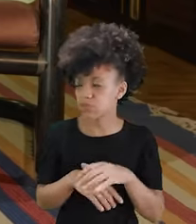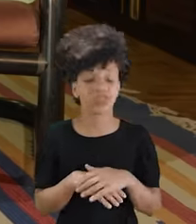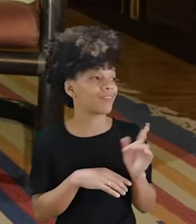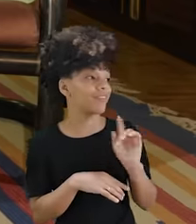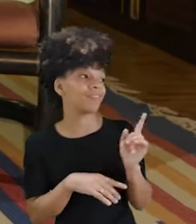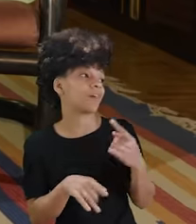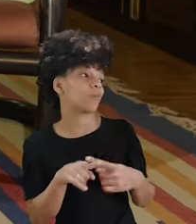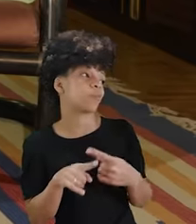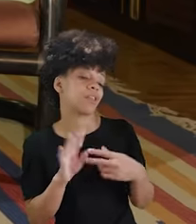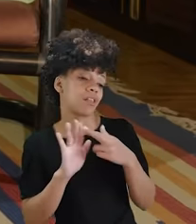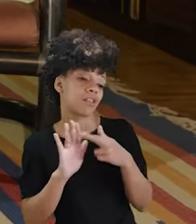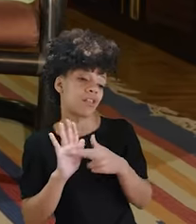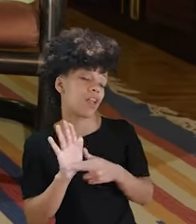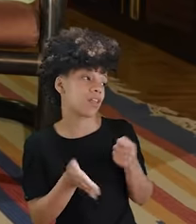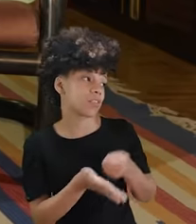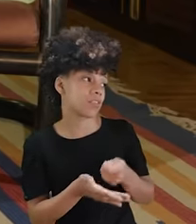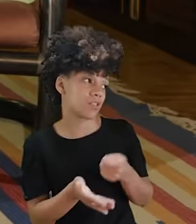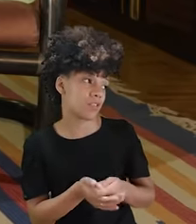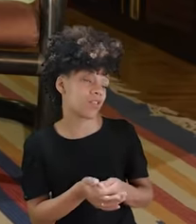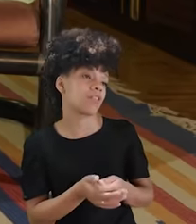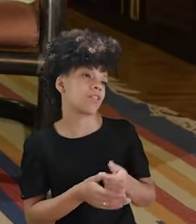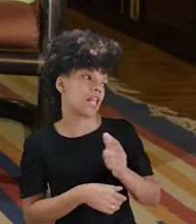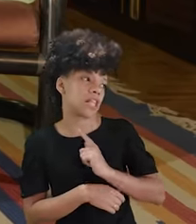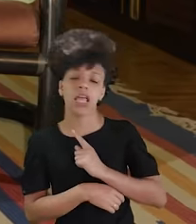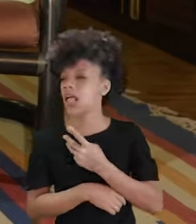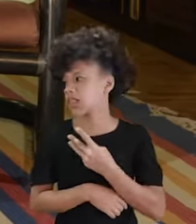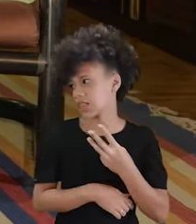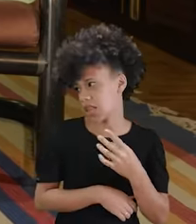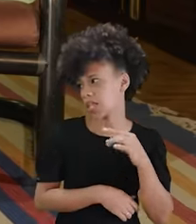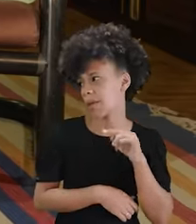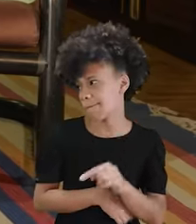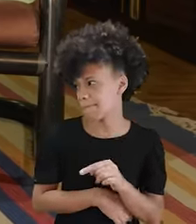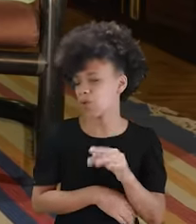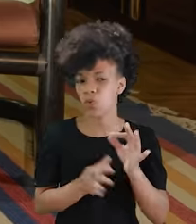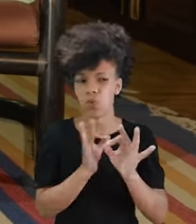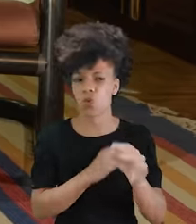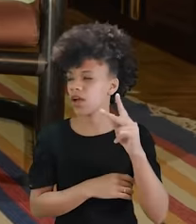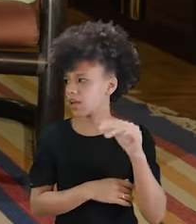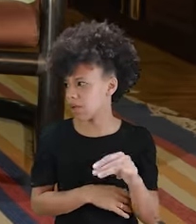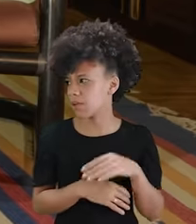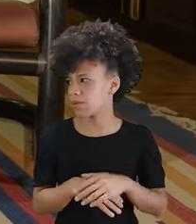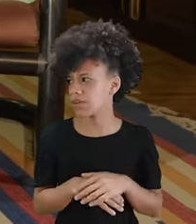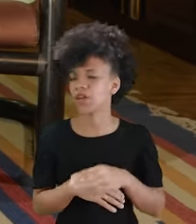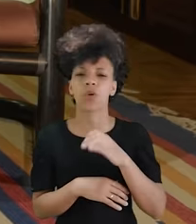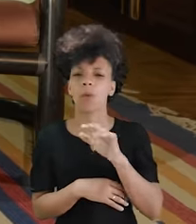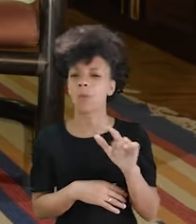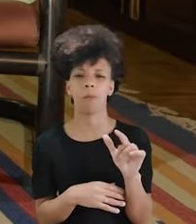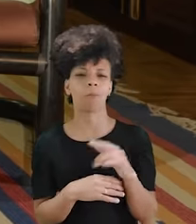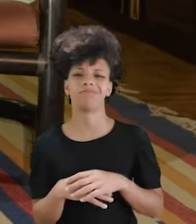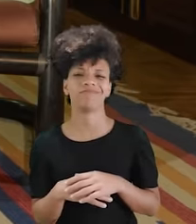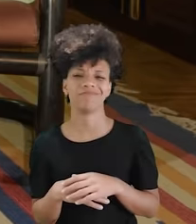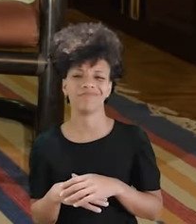não porque essa Norma exige que você tenha 13 mil km de distância é um lugar que o gol fica